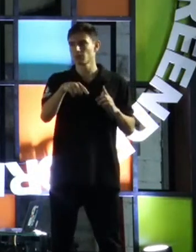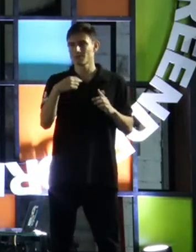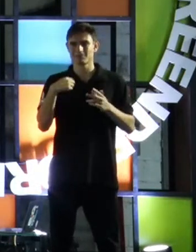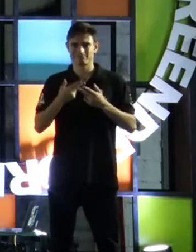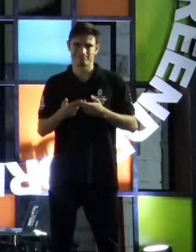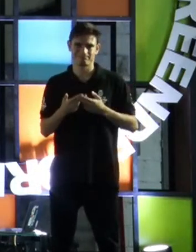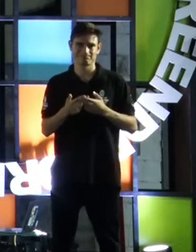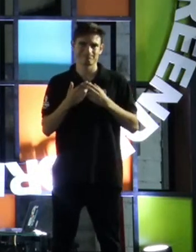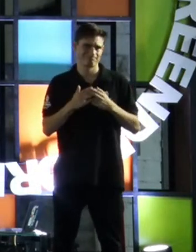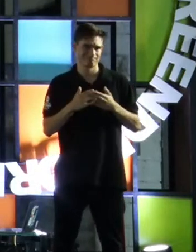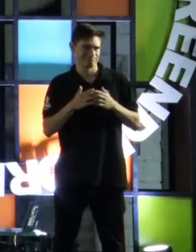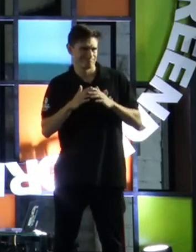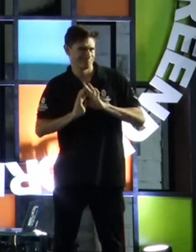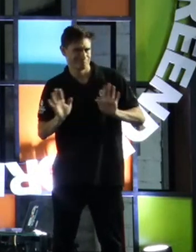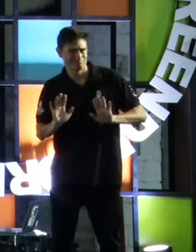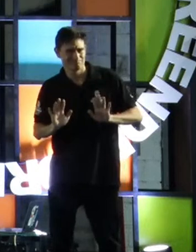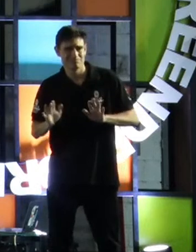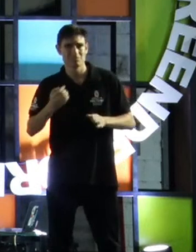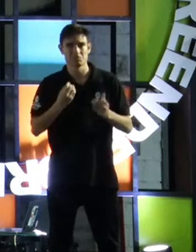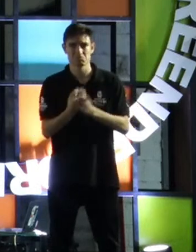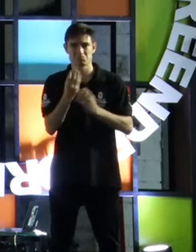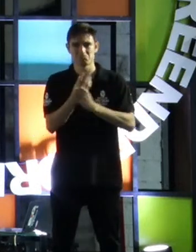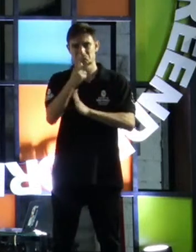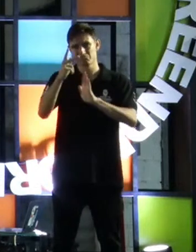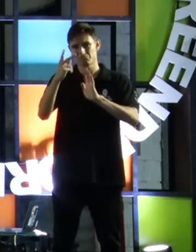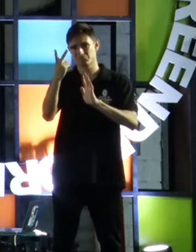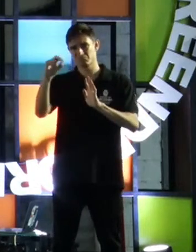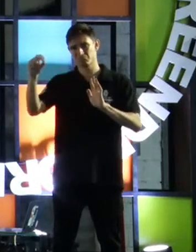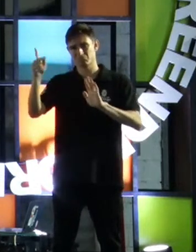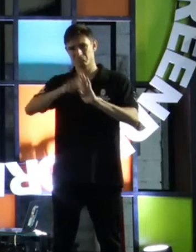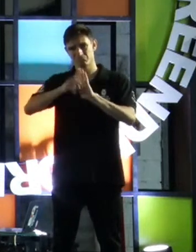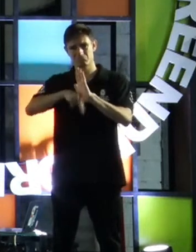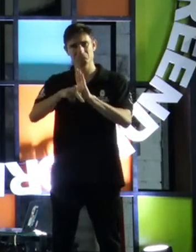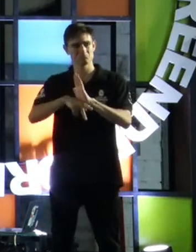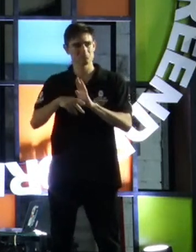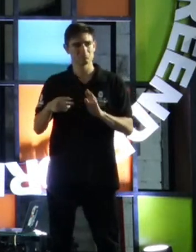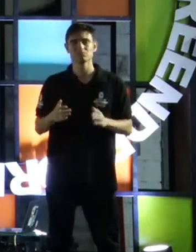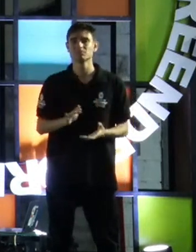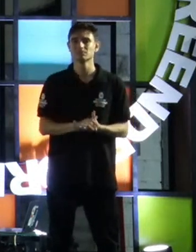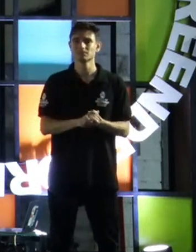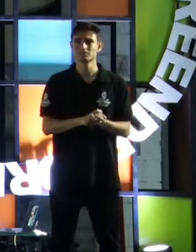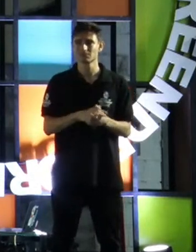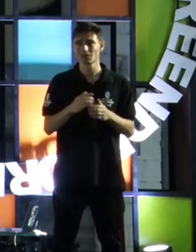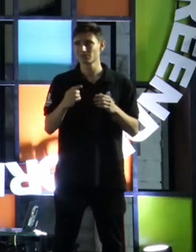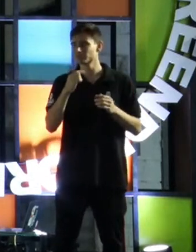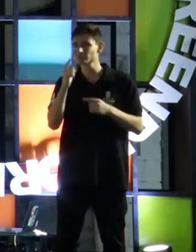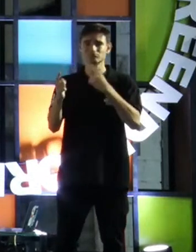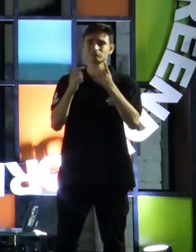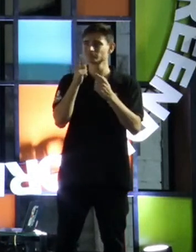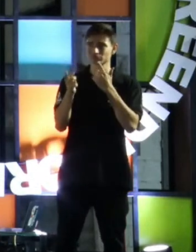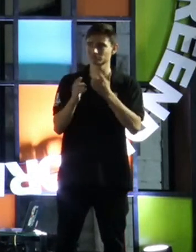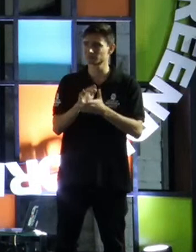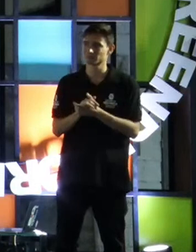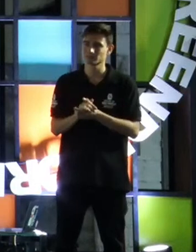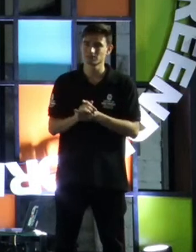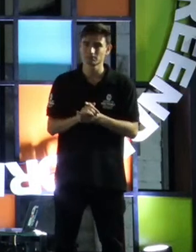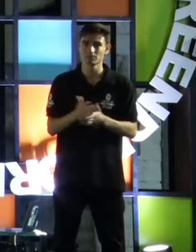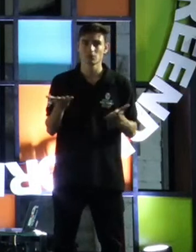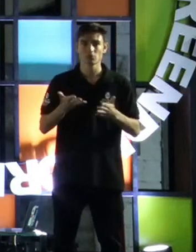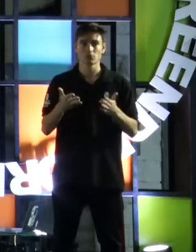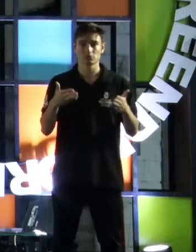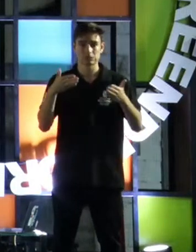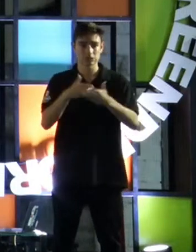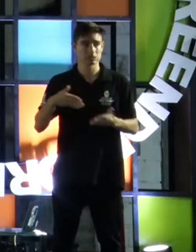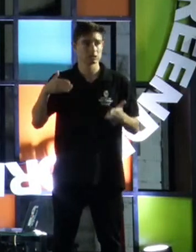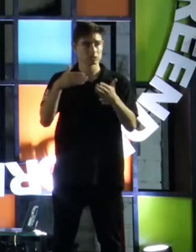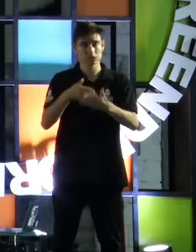paciência para continuar, porque eu criava 200 projetos e só conseguia botar um em prática. Então, o grande desafio hoje